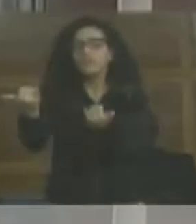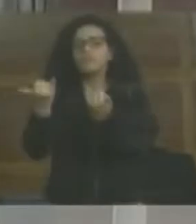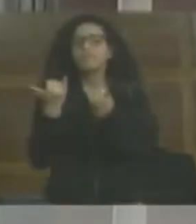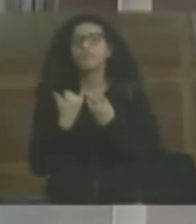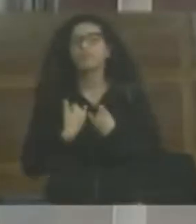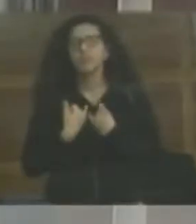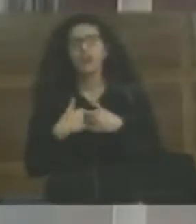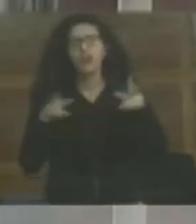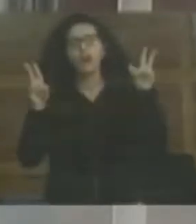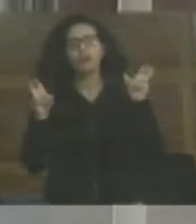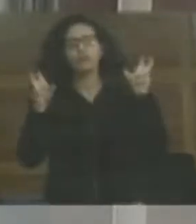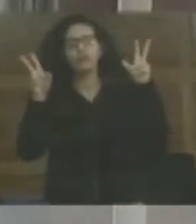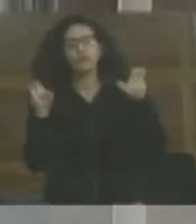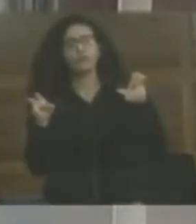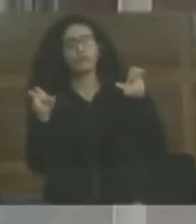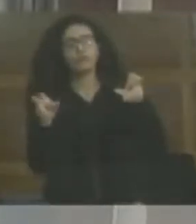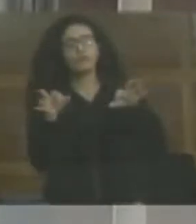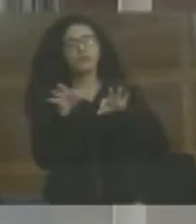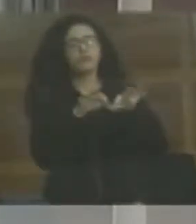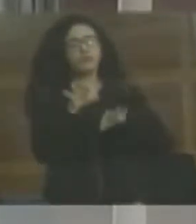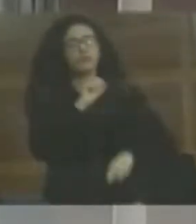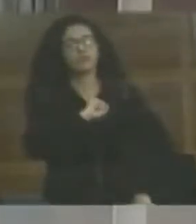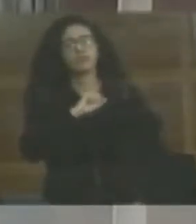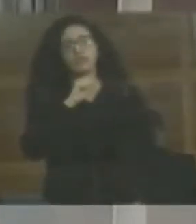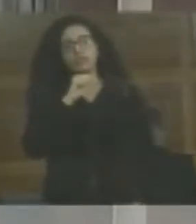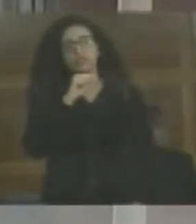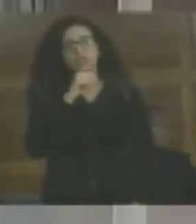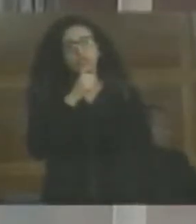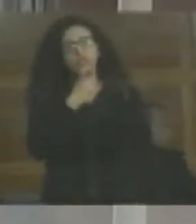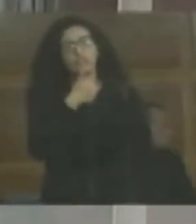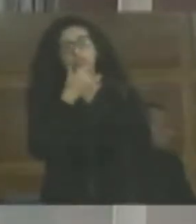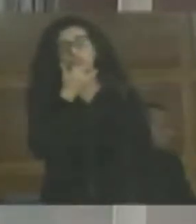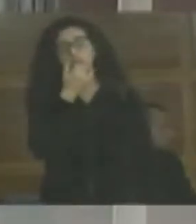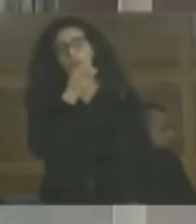informações quanto ao processo número